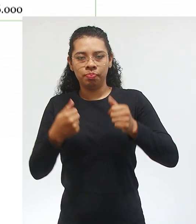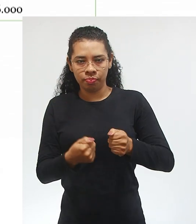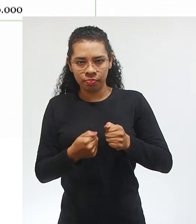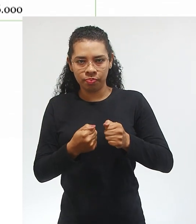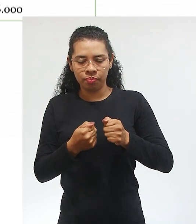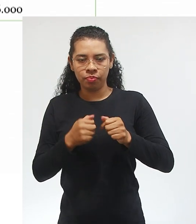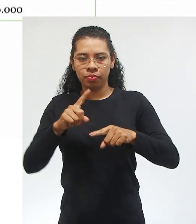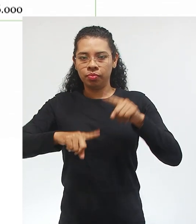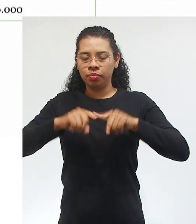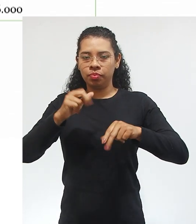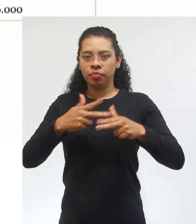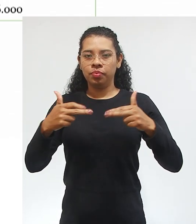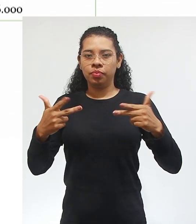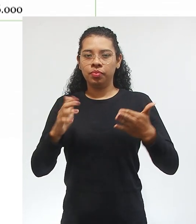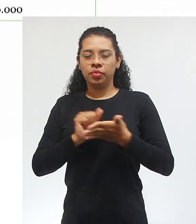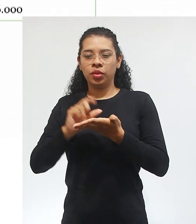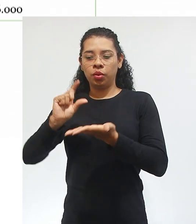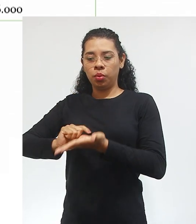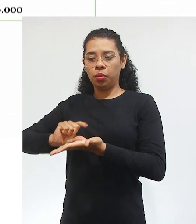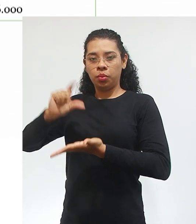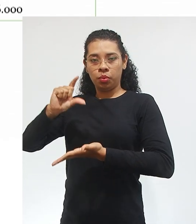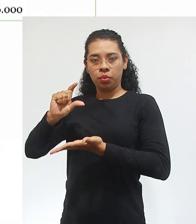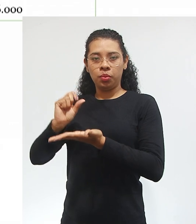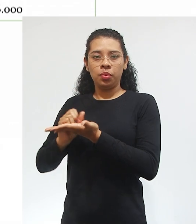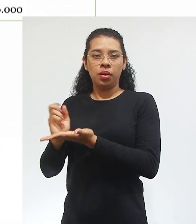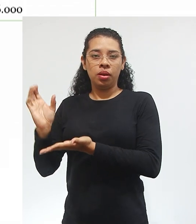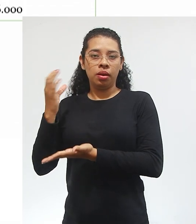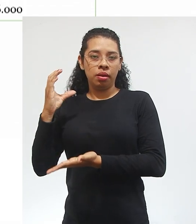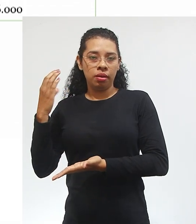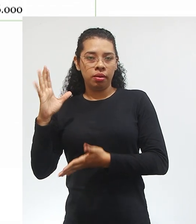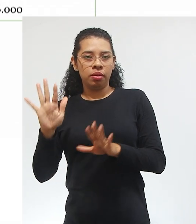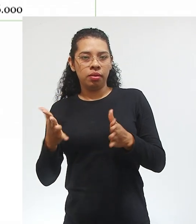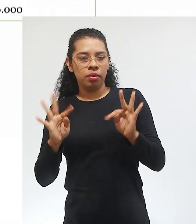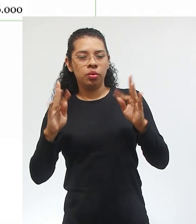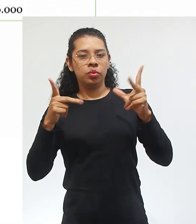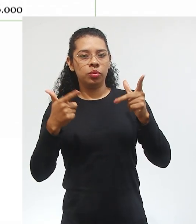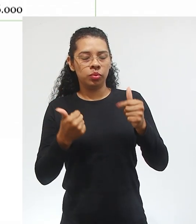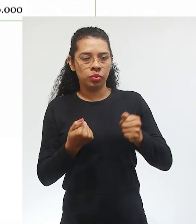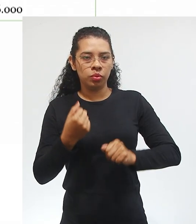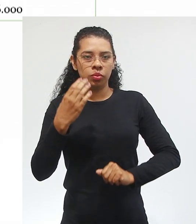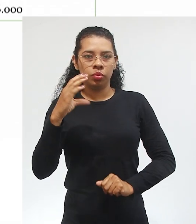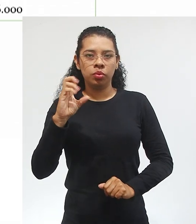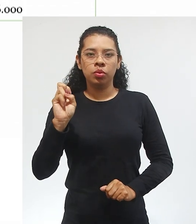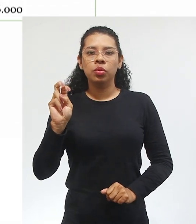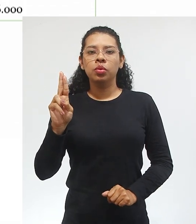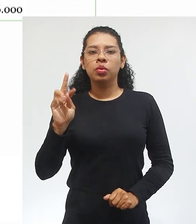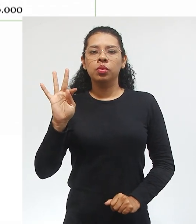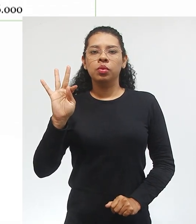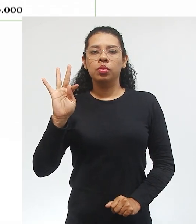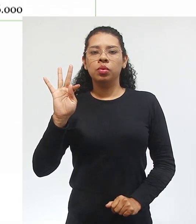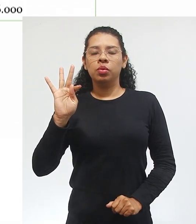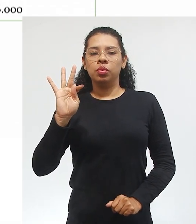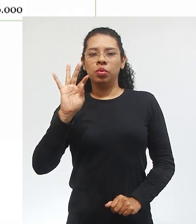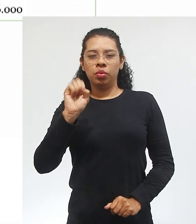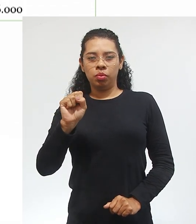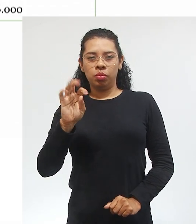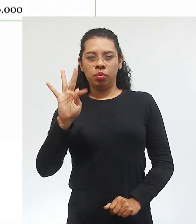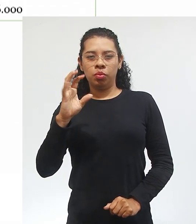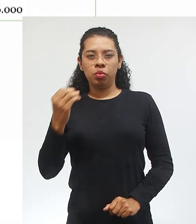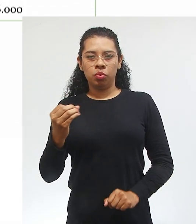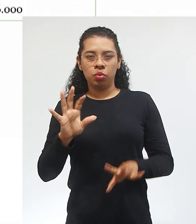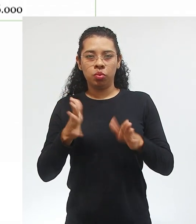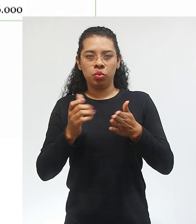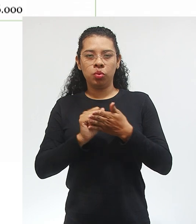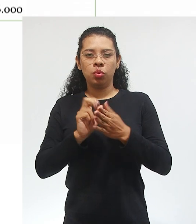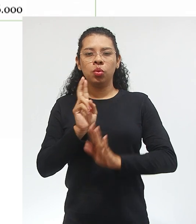eu vou lançar o quê? A crédito. Consequentemente, eu devo lançar aqui o custo, a despesa que ocasionou para eu comprar essa